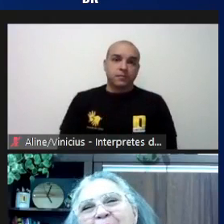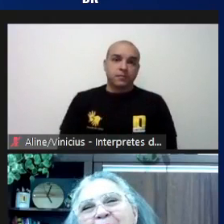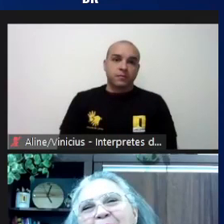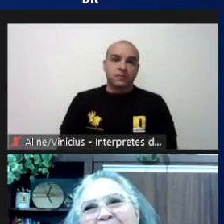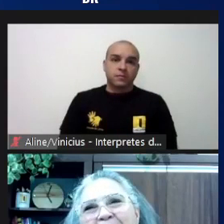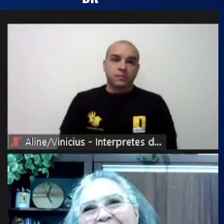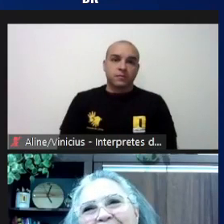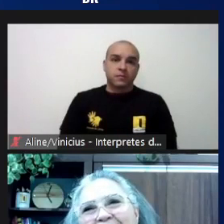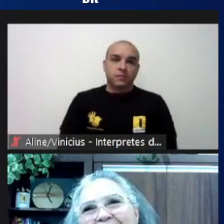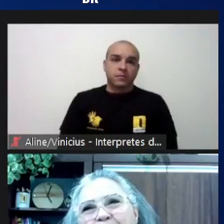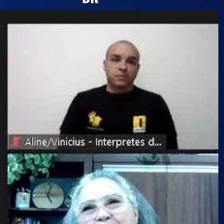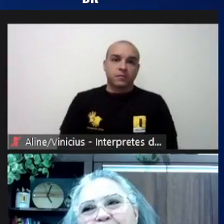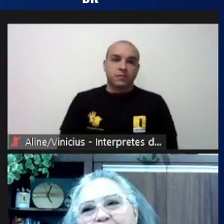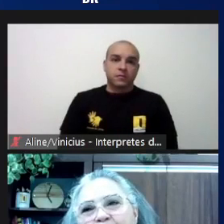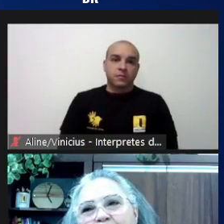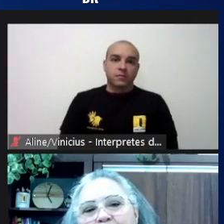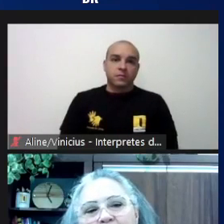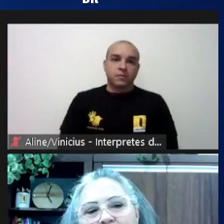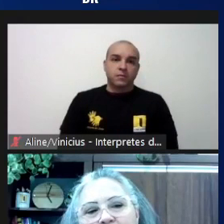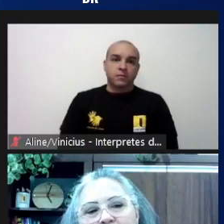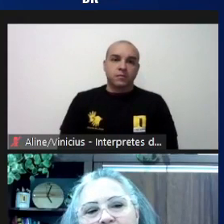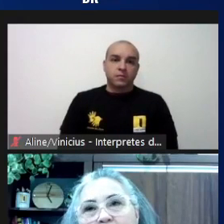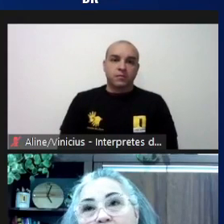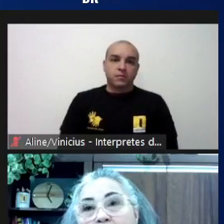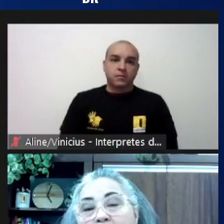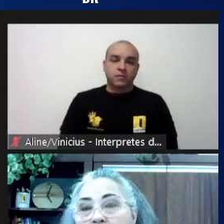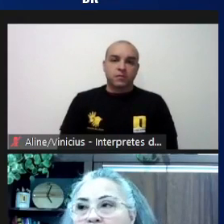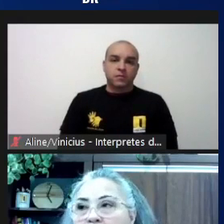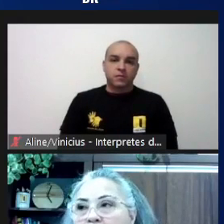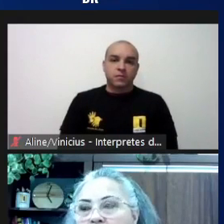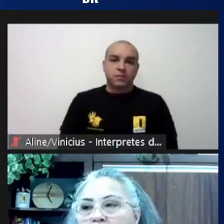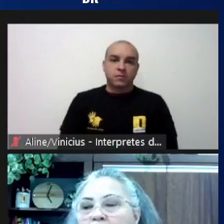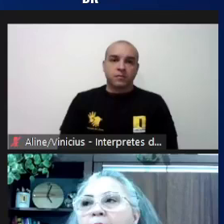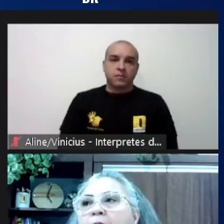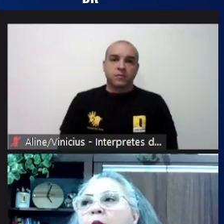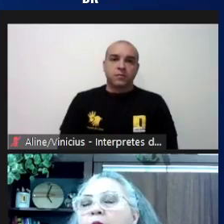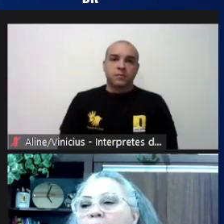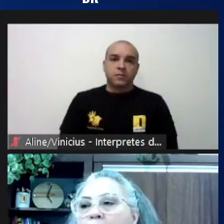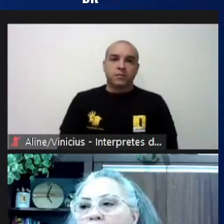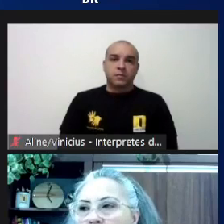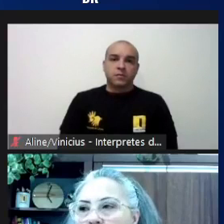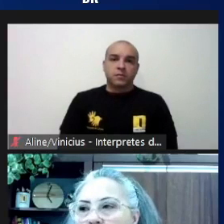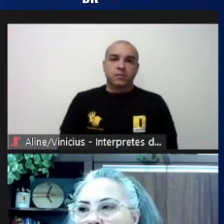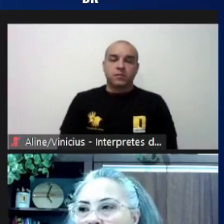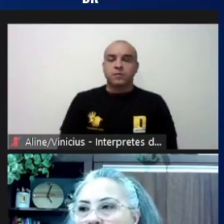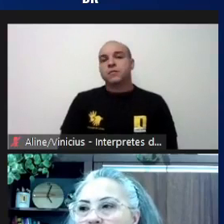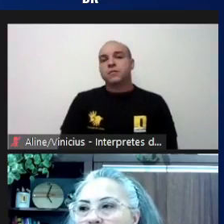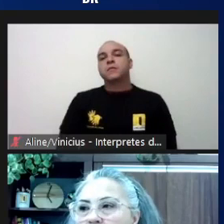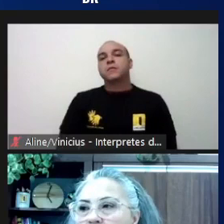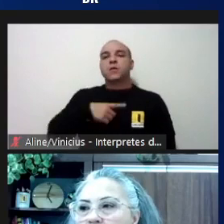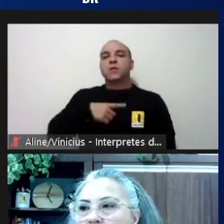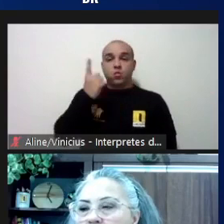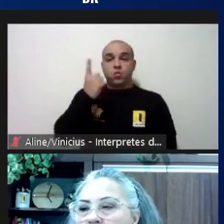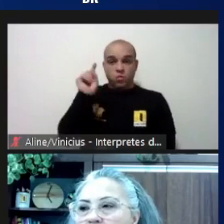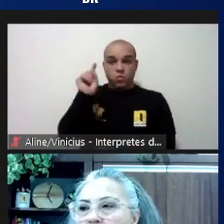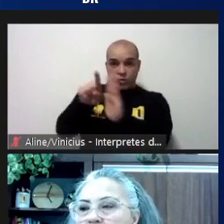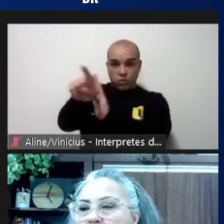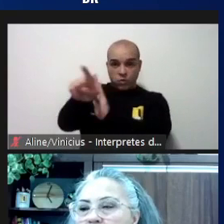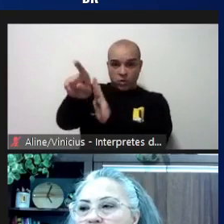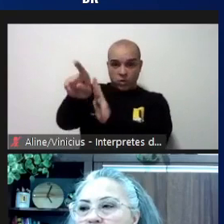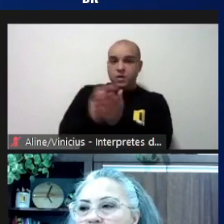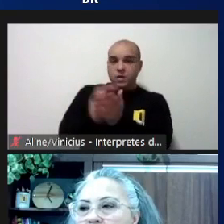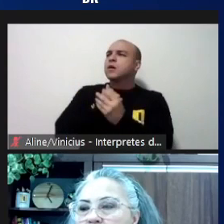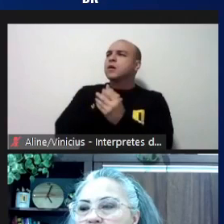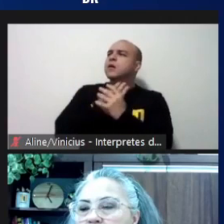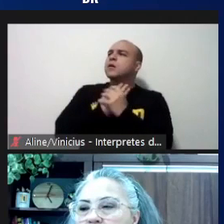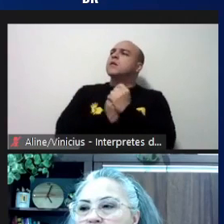seguinte. A Ireli Estrada. Quais são os principais